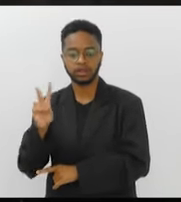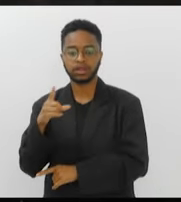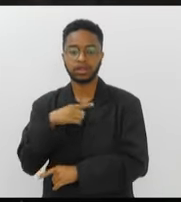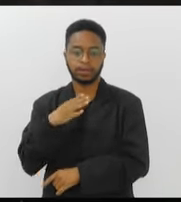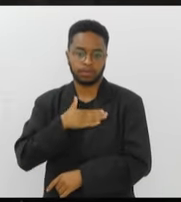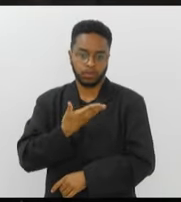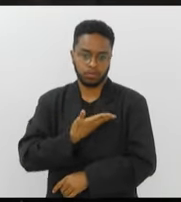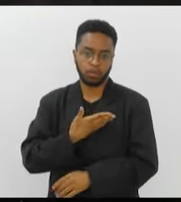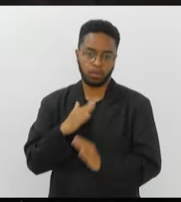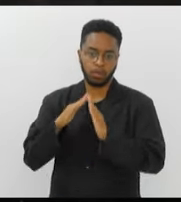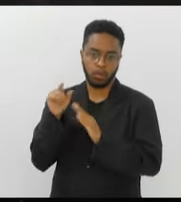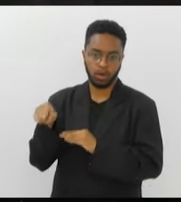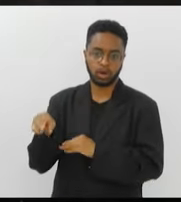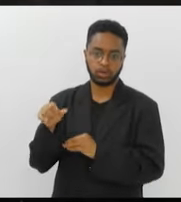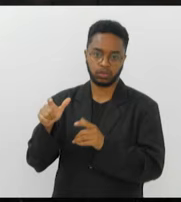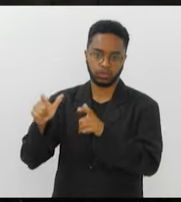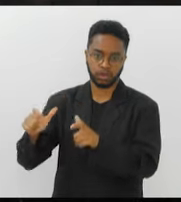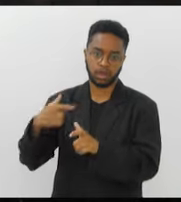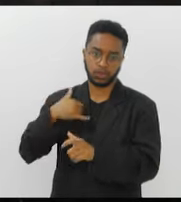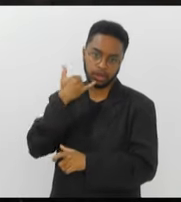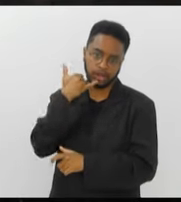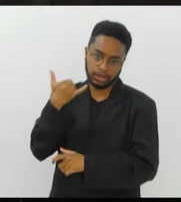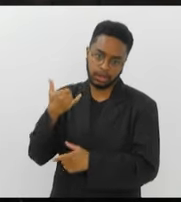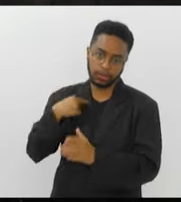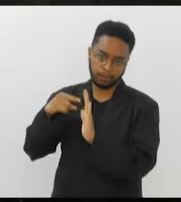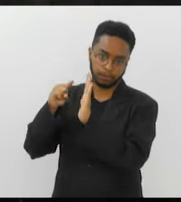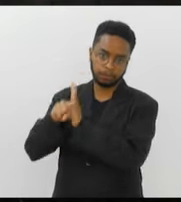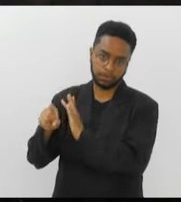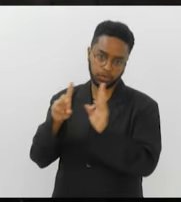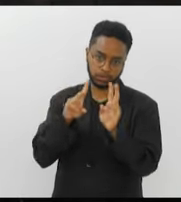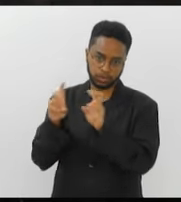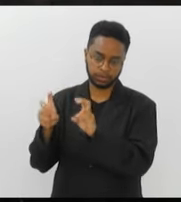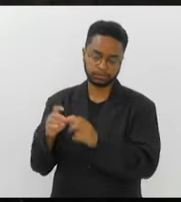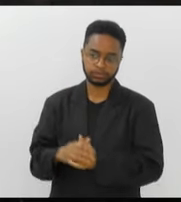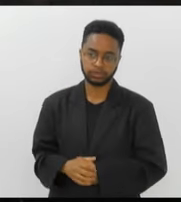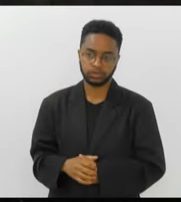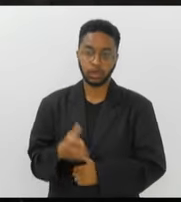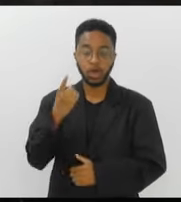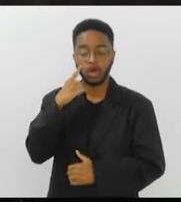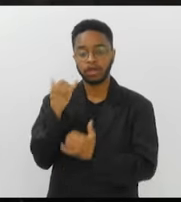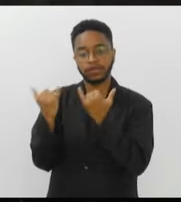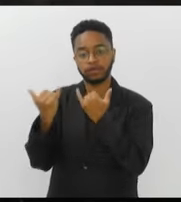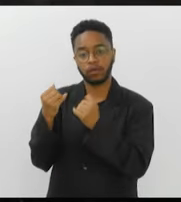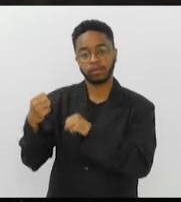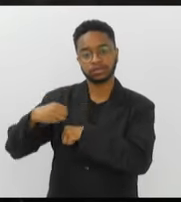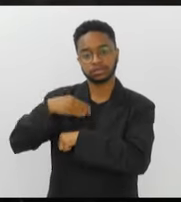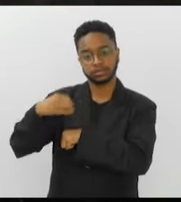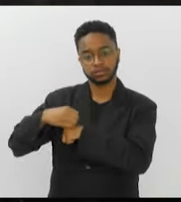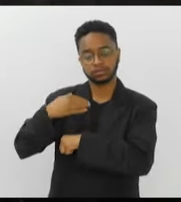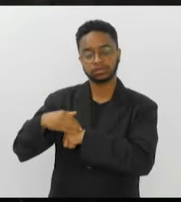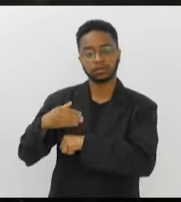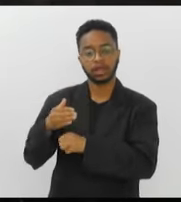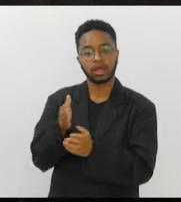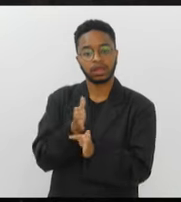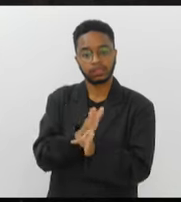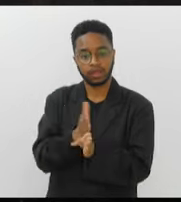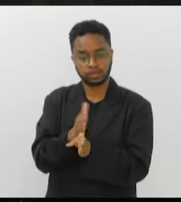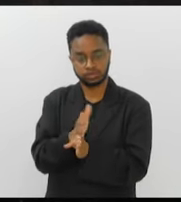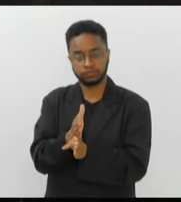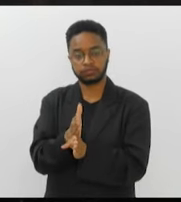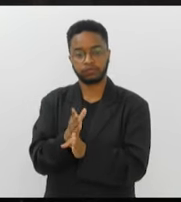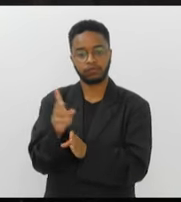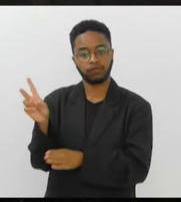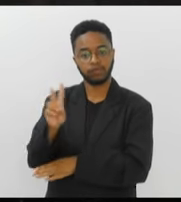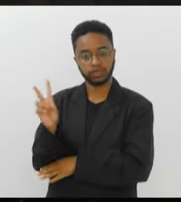lá. Eu tive que ligar para ele para perguntar isso. Olha a informação que ele me dá, que lá na fronteira com a